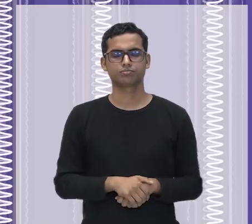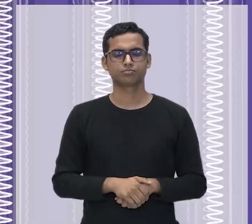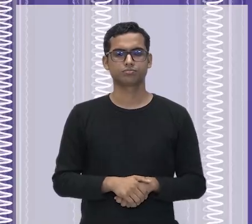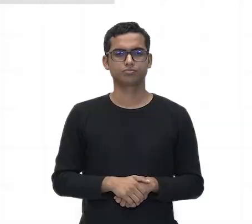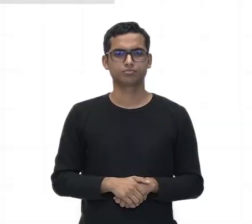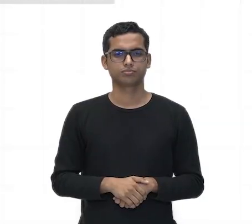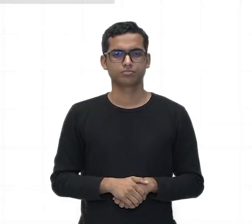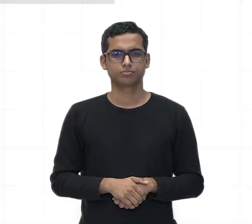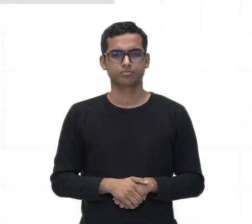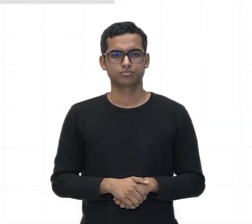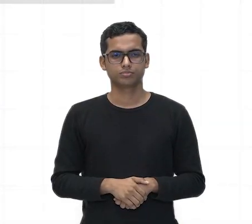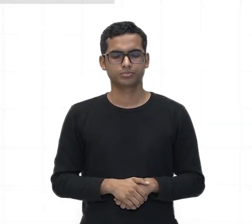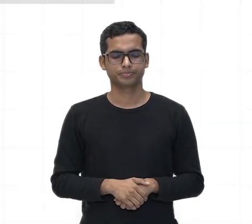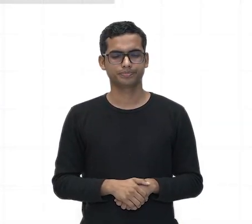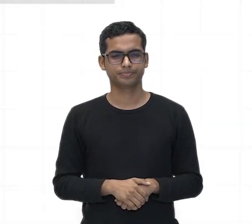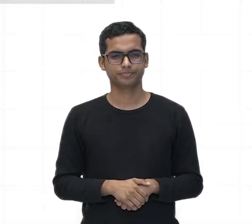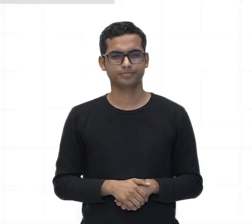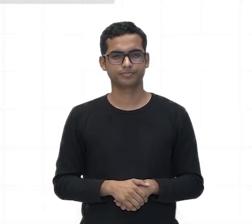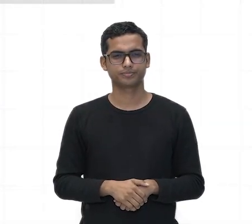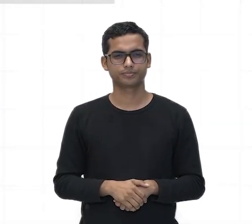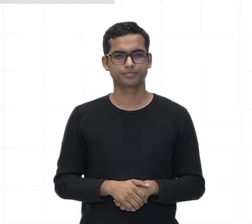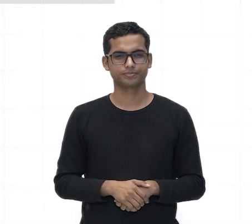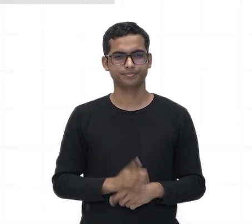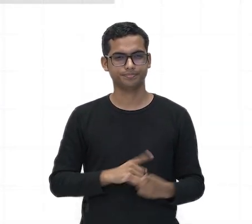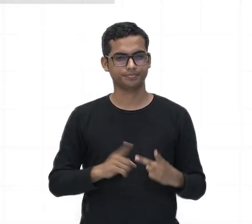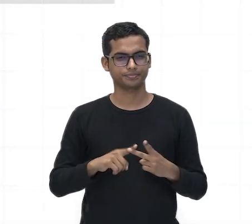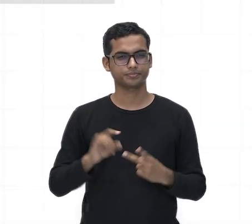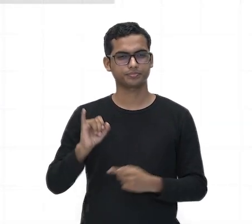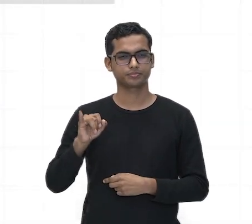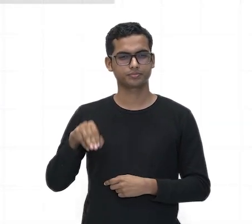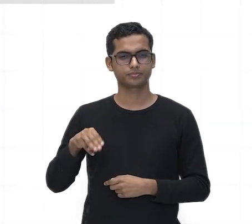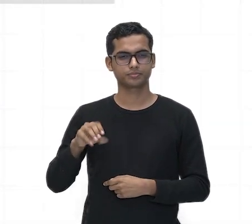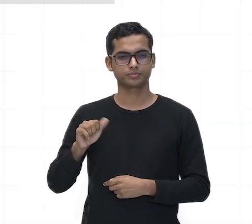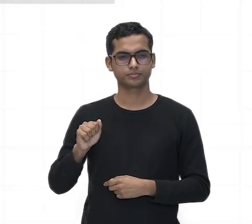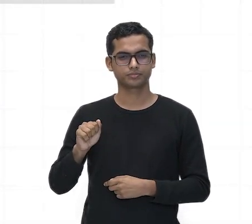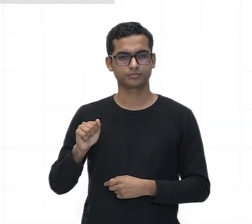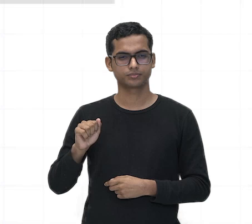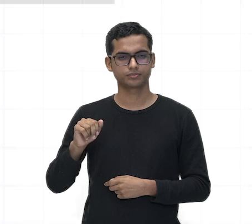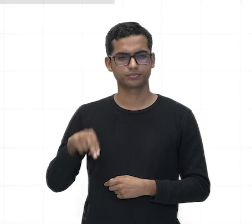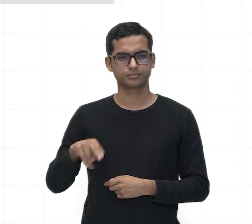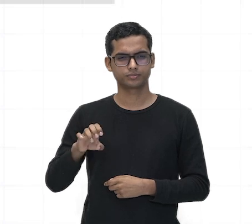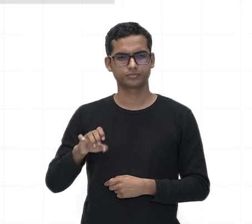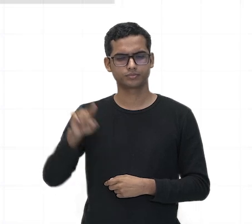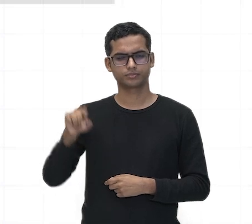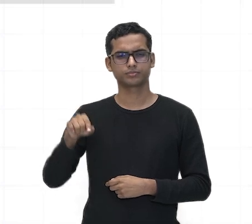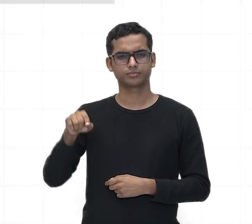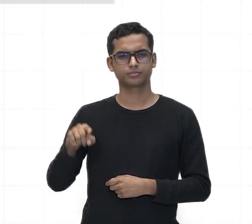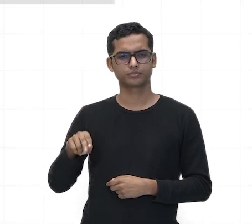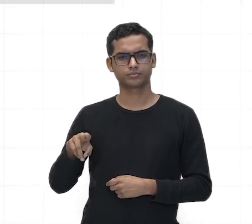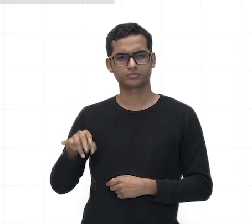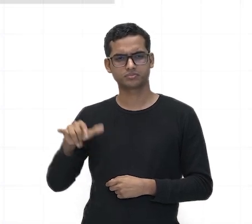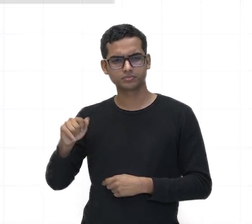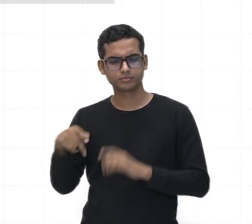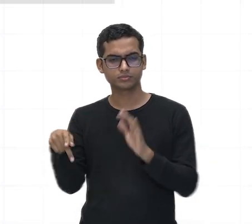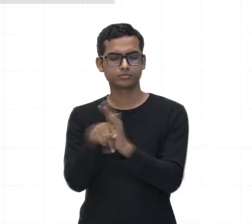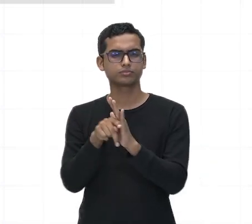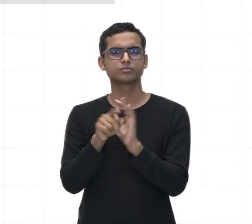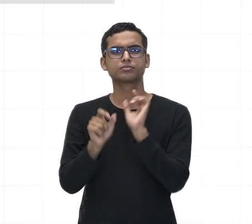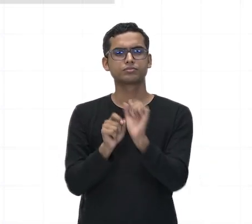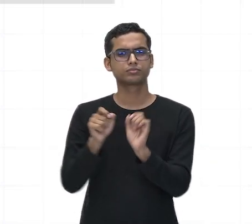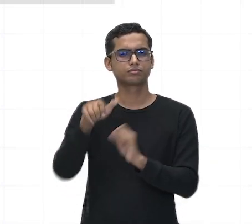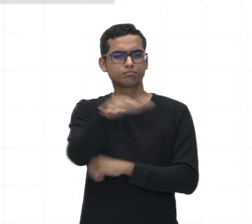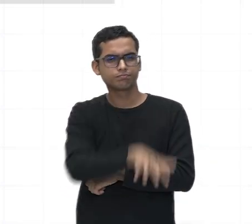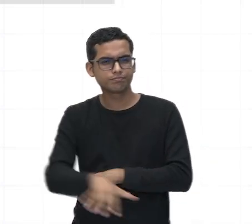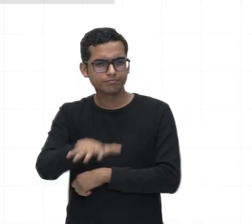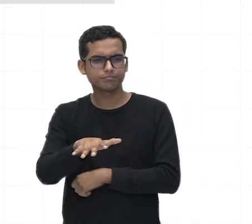imanência, vamos ver aqui também, a imanência é o reino do devir. O que é o devir? Aquilo